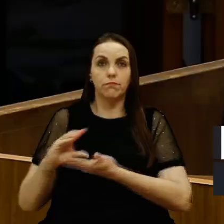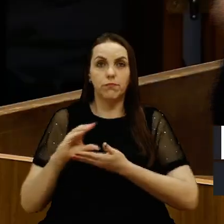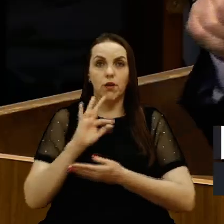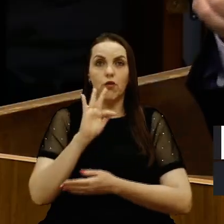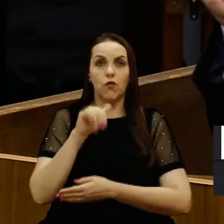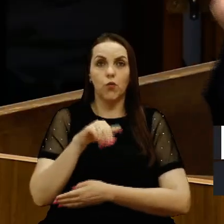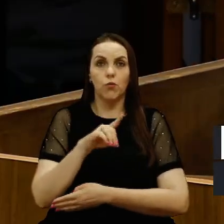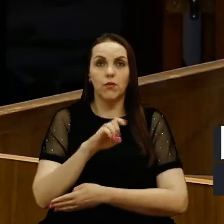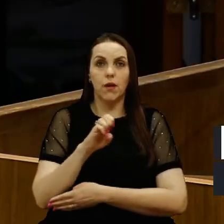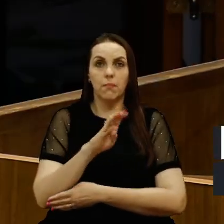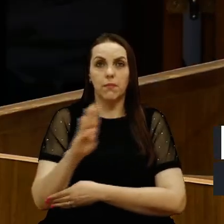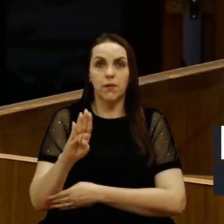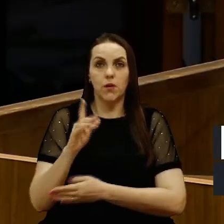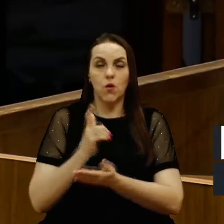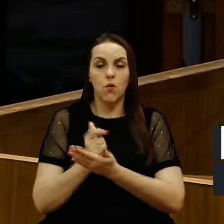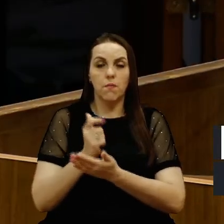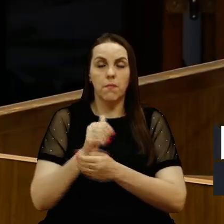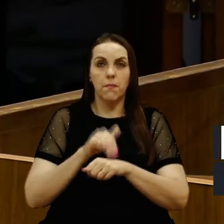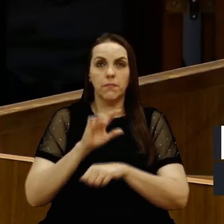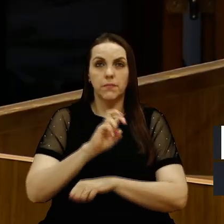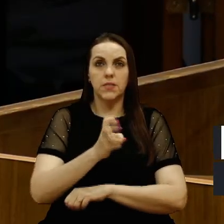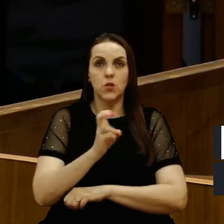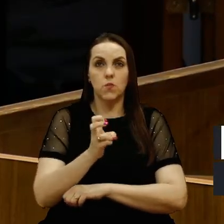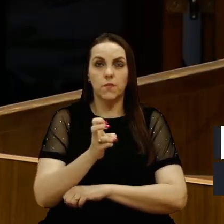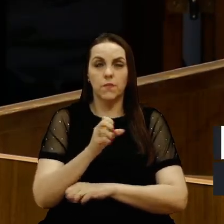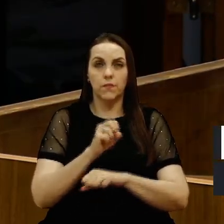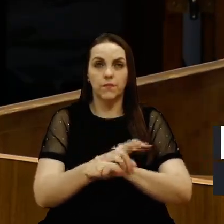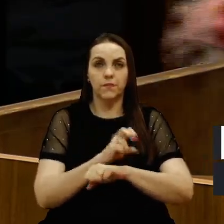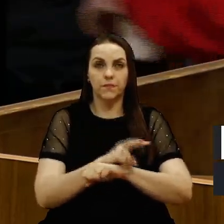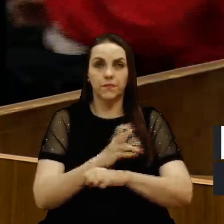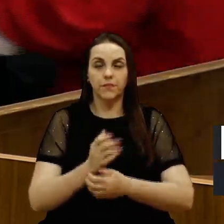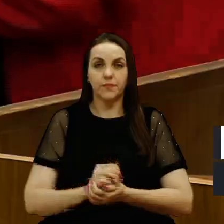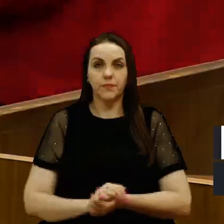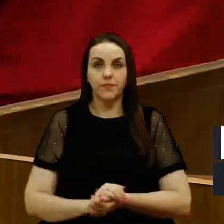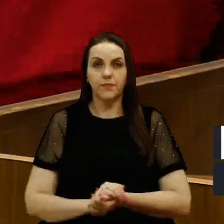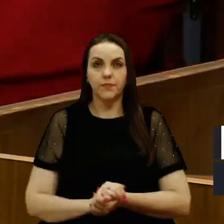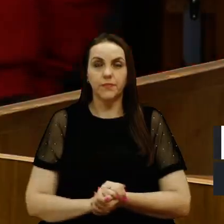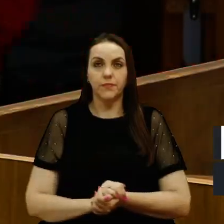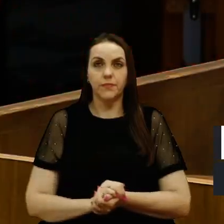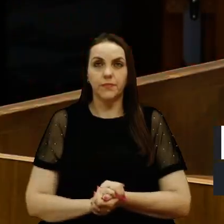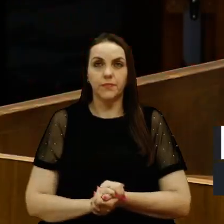nós compramos mais de 5.000 vagas e